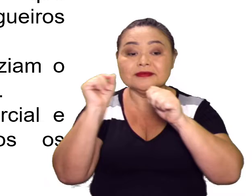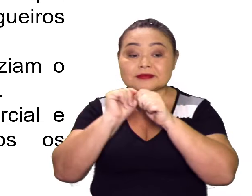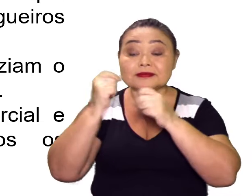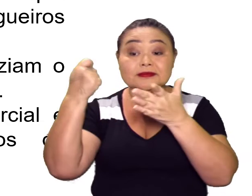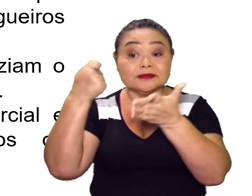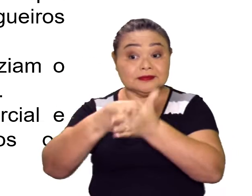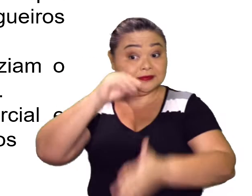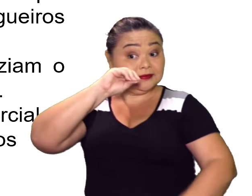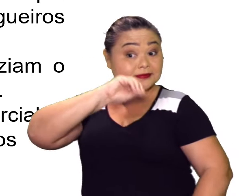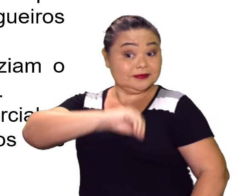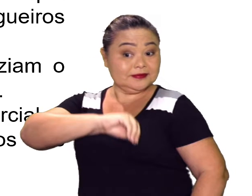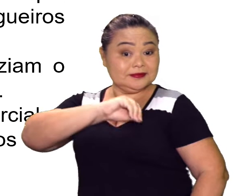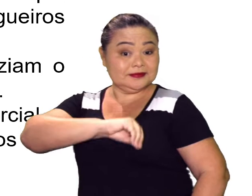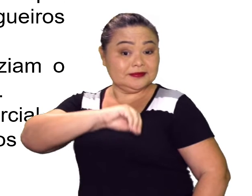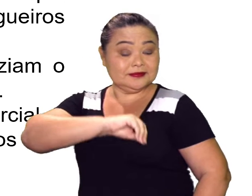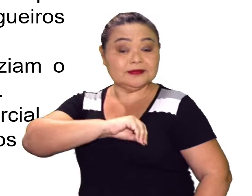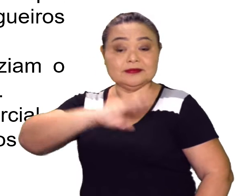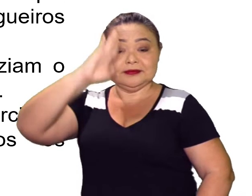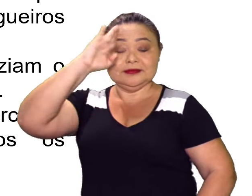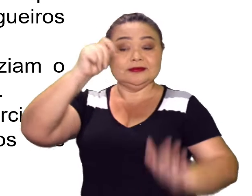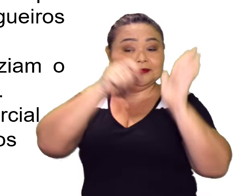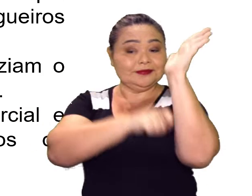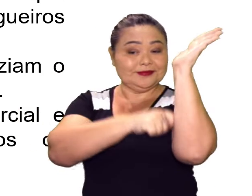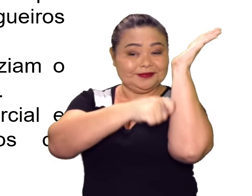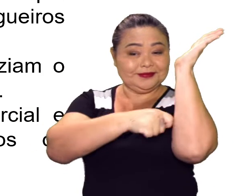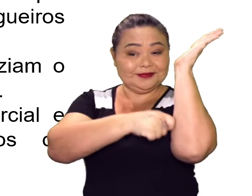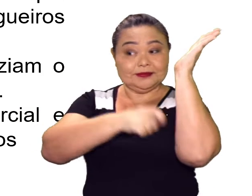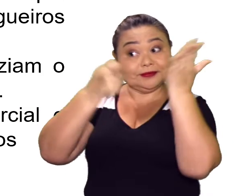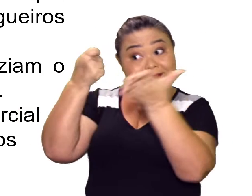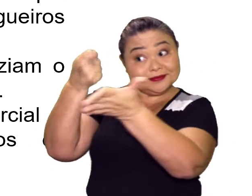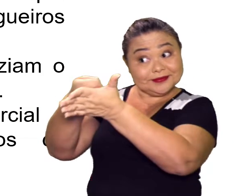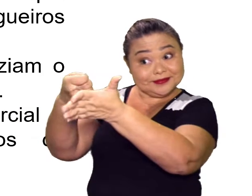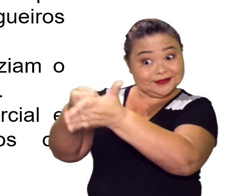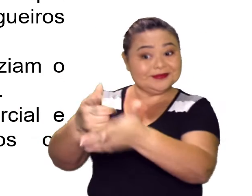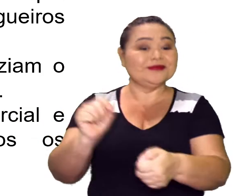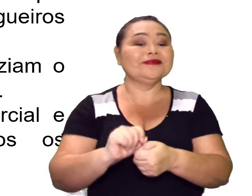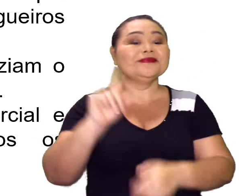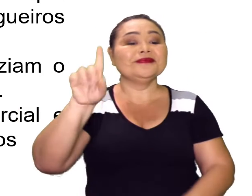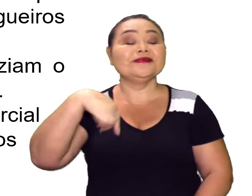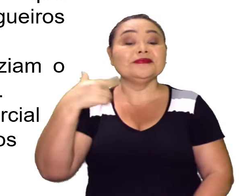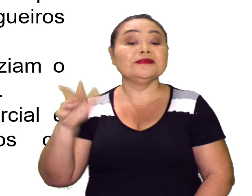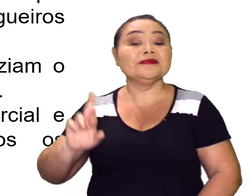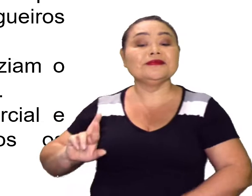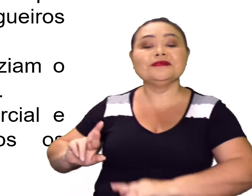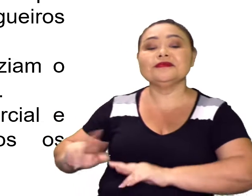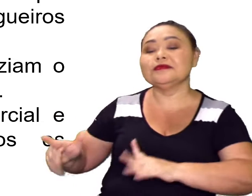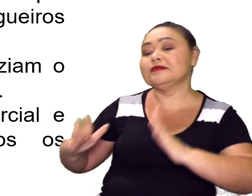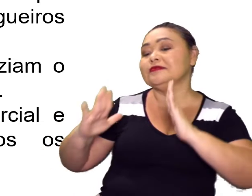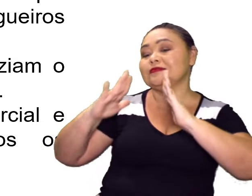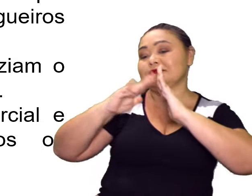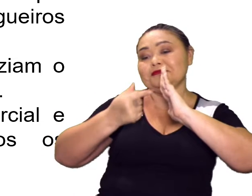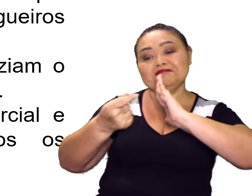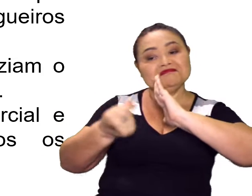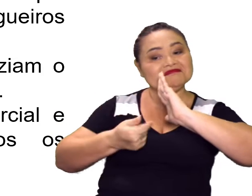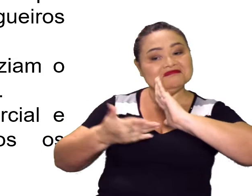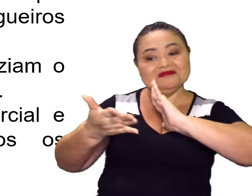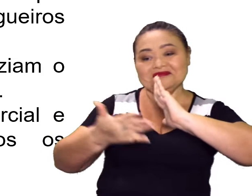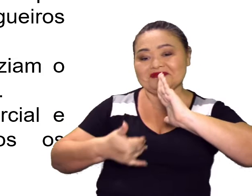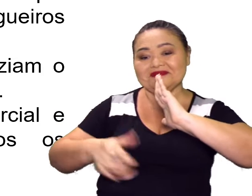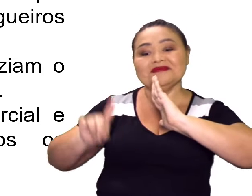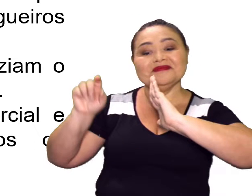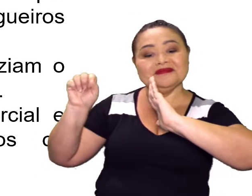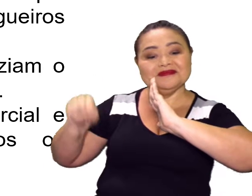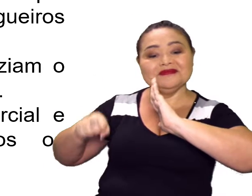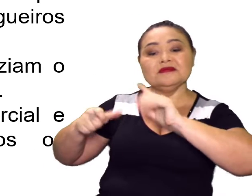faziam o pagamento salarial dos soldados da borracha. E letra E. Não era um estabelecimento comercial,